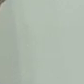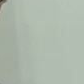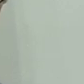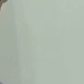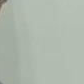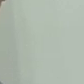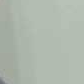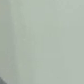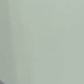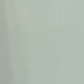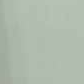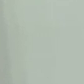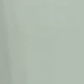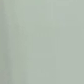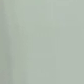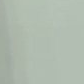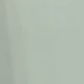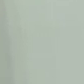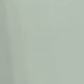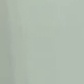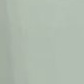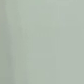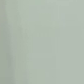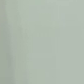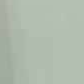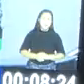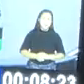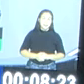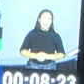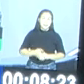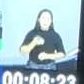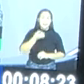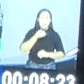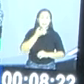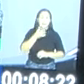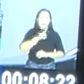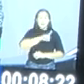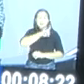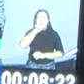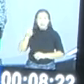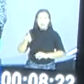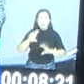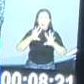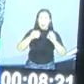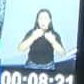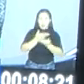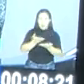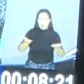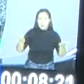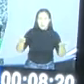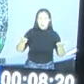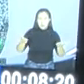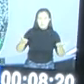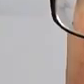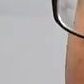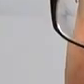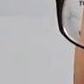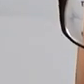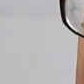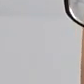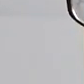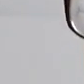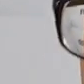o estatuto da liberdade religiosa aqui no estado e que cuja data é comemorada justamente no dia 25 de Maio